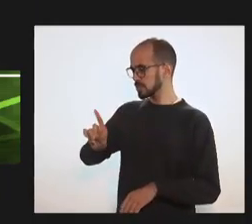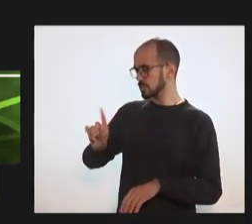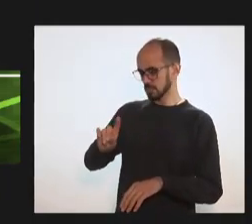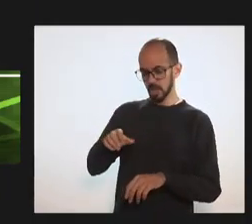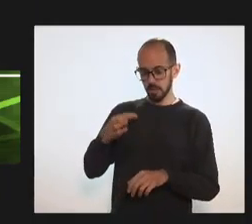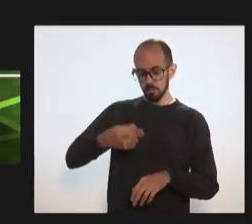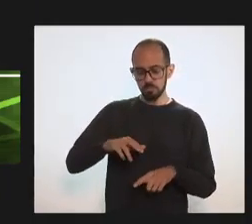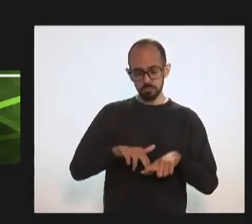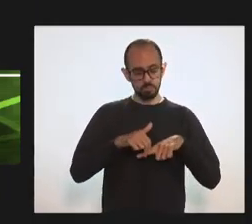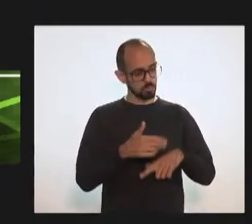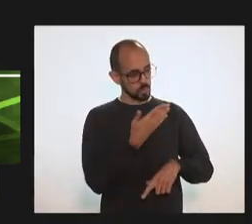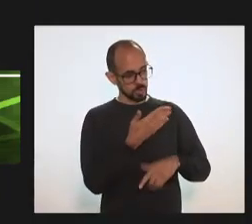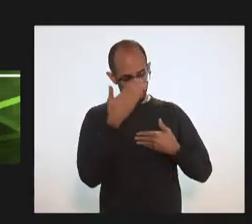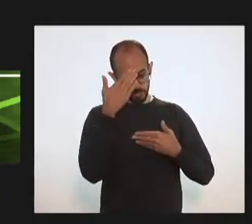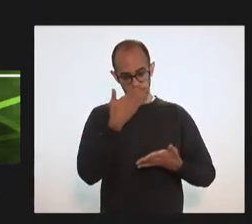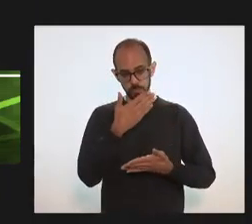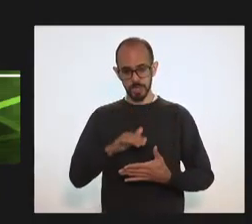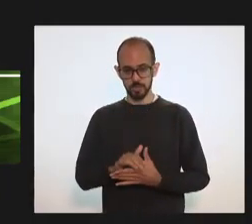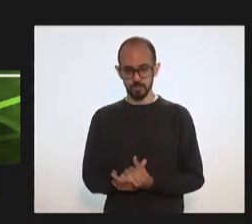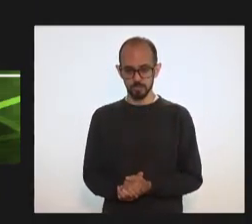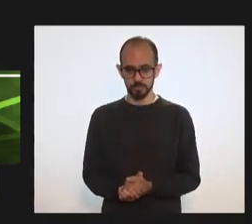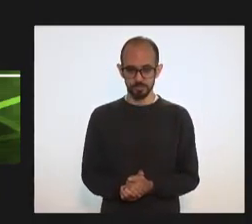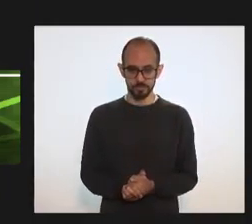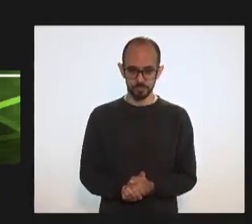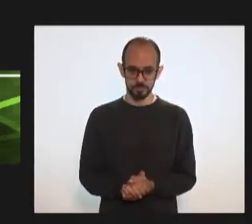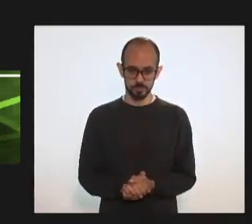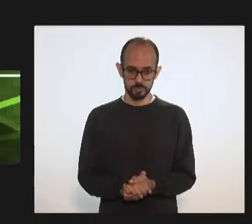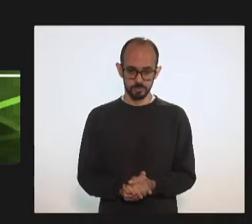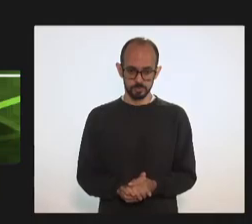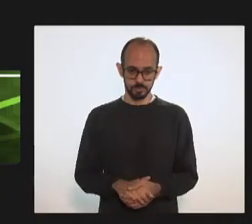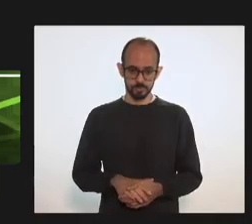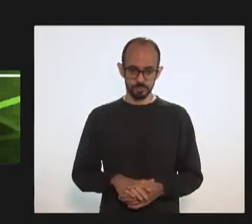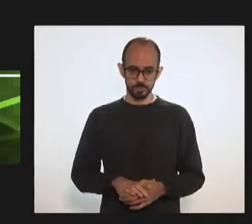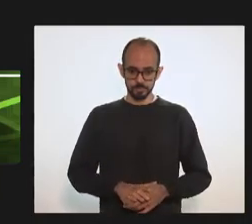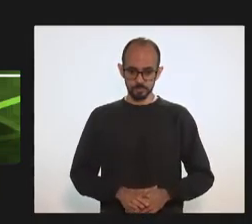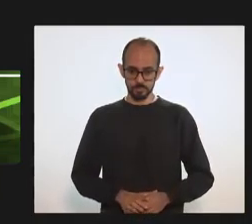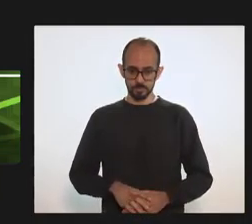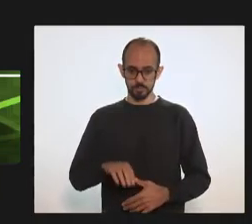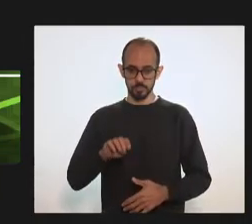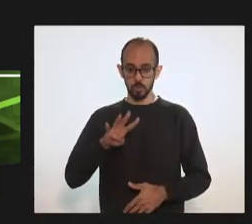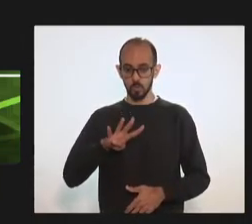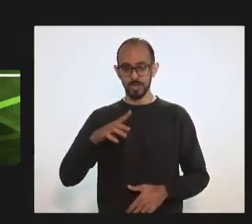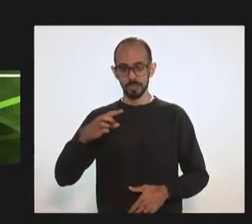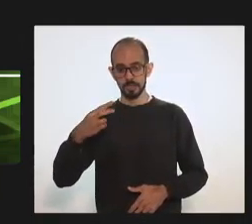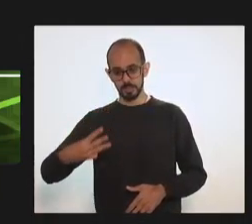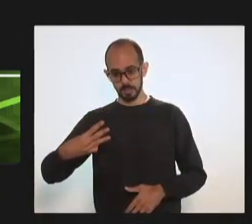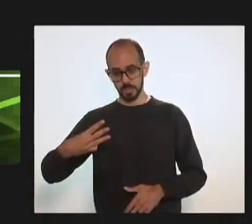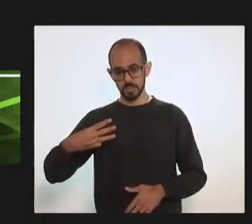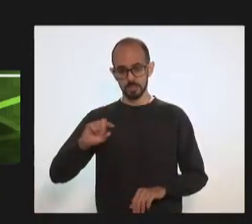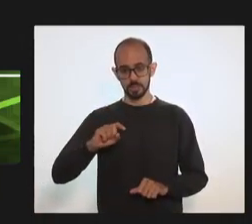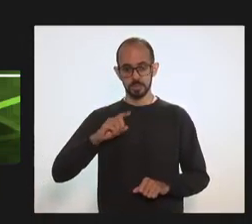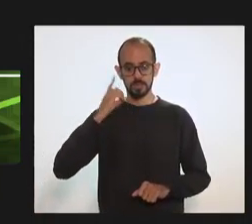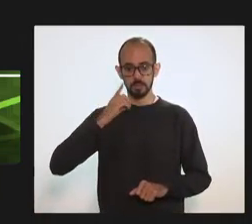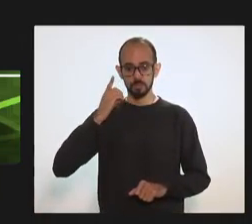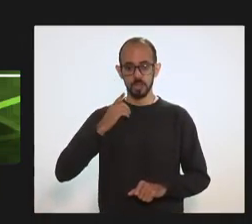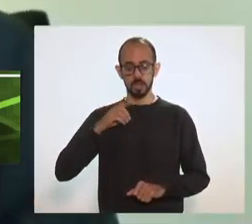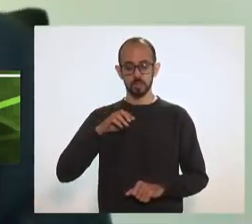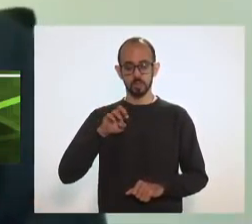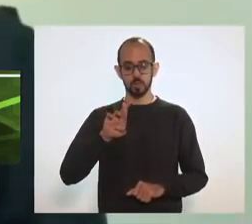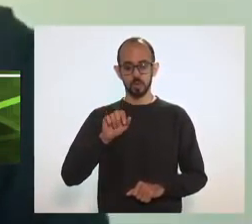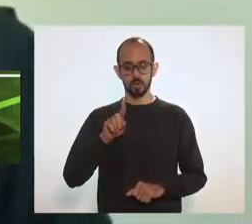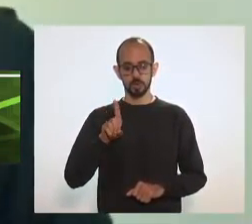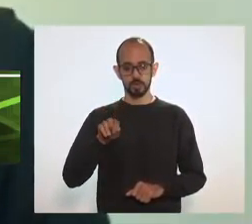todo o Estado. Exatamente por isso. Já tem previsão legal e institucional. Exatamente por isso. Se o senhor quiser vista conjunta, deputado Valdec...